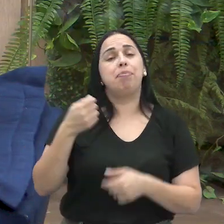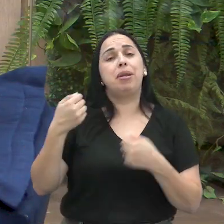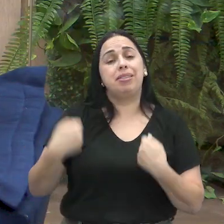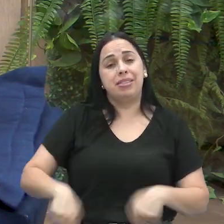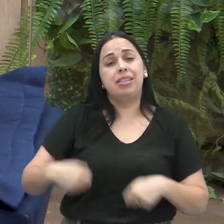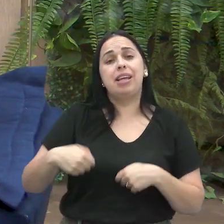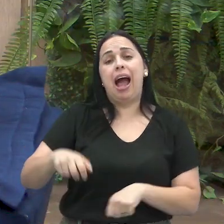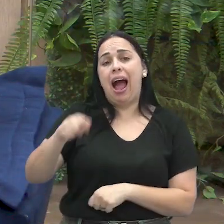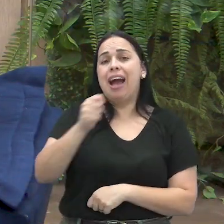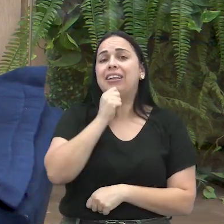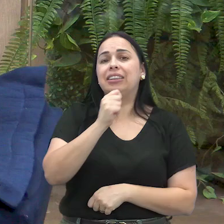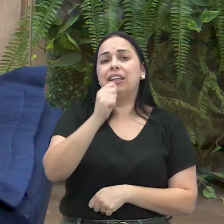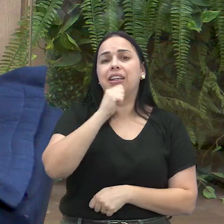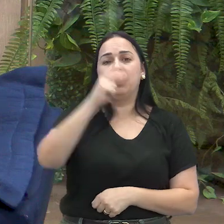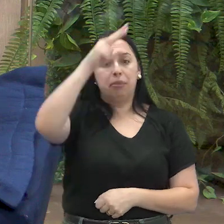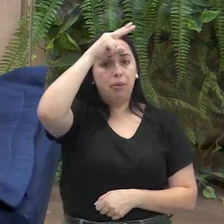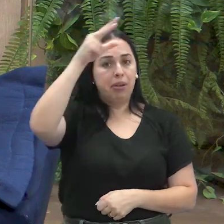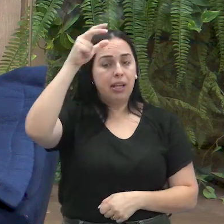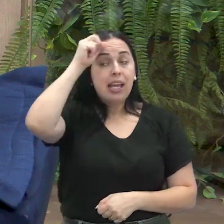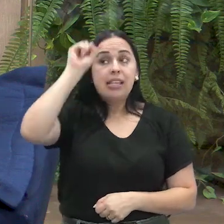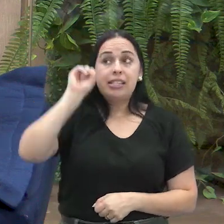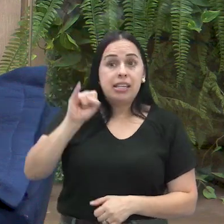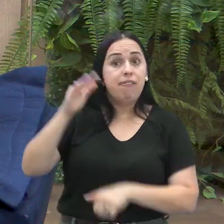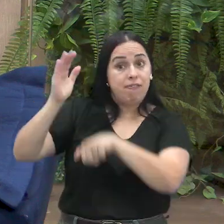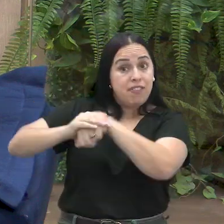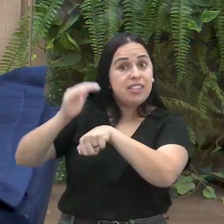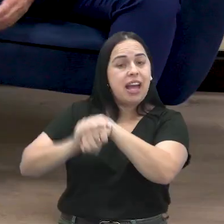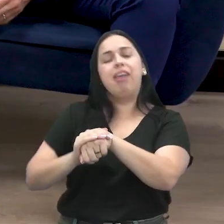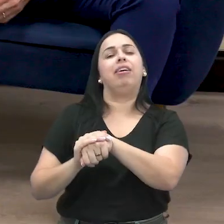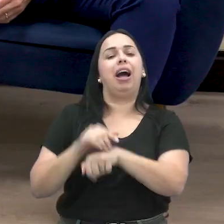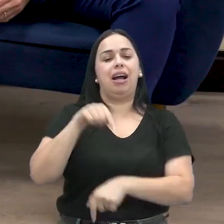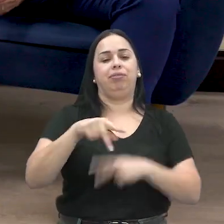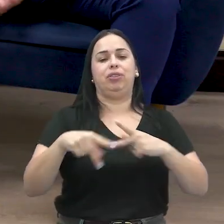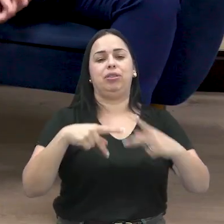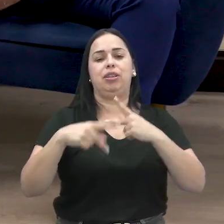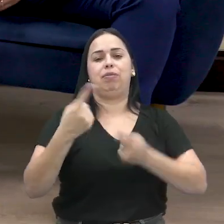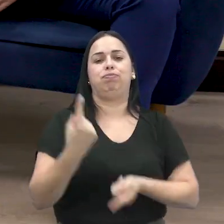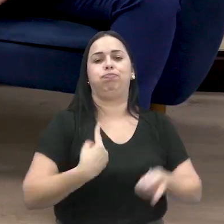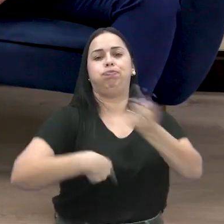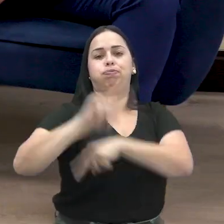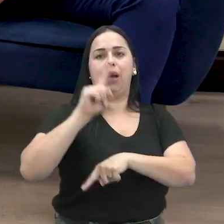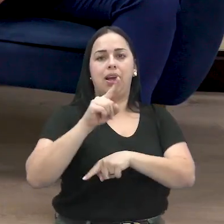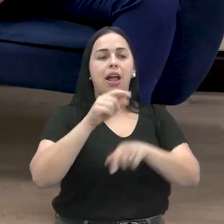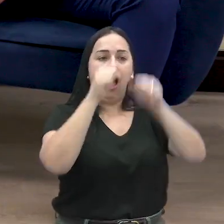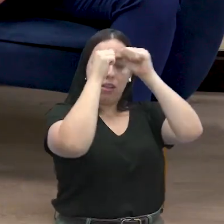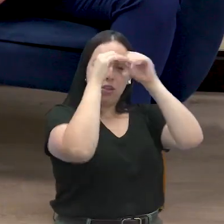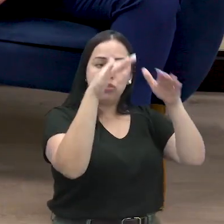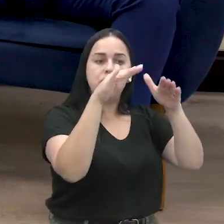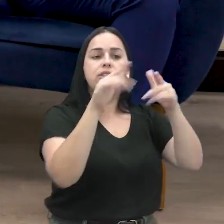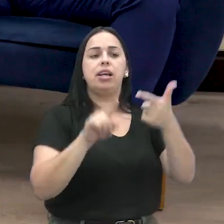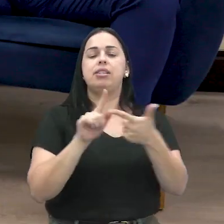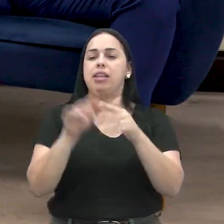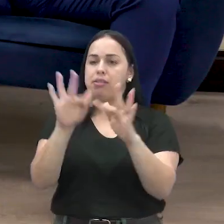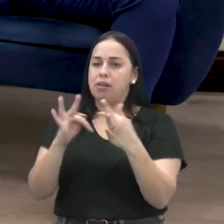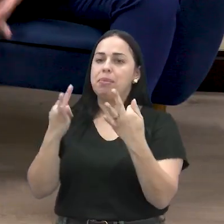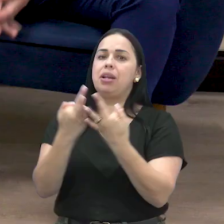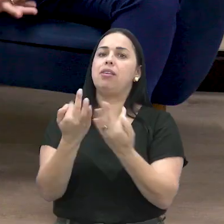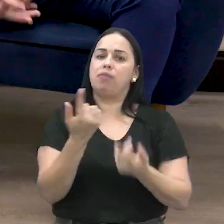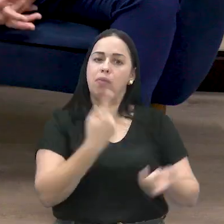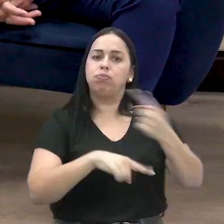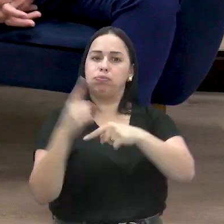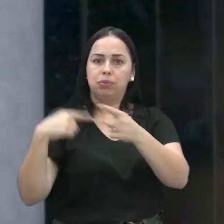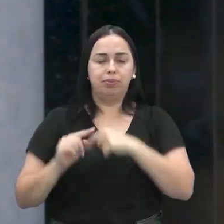depende da administração pública. A gente vai ver uma cidade diferente. Isso vai ganhar não só os autistas e seus familiares, como toda a